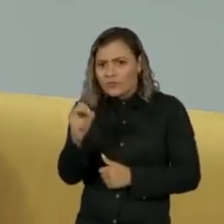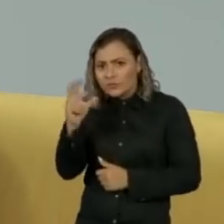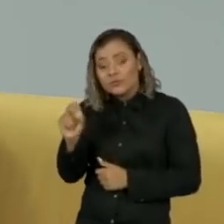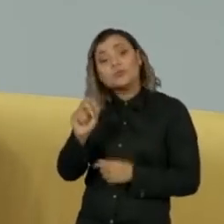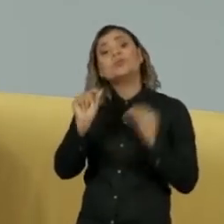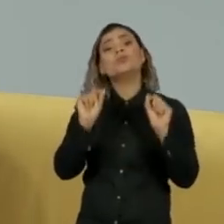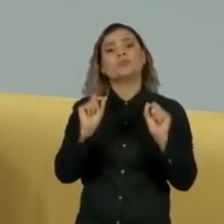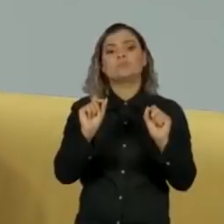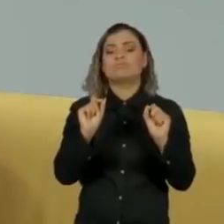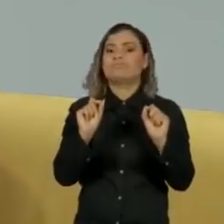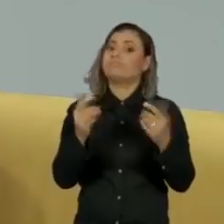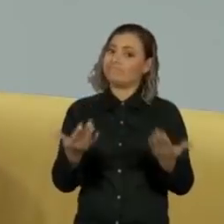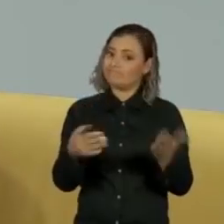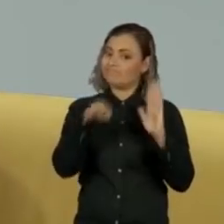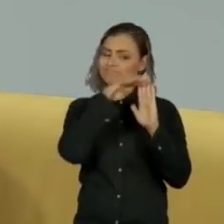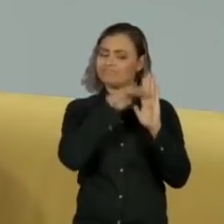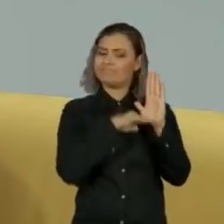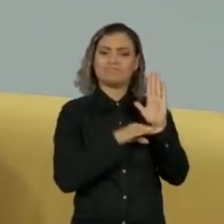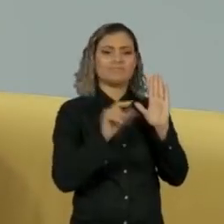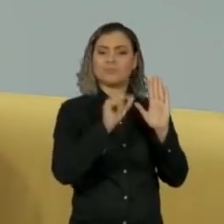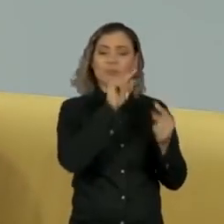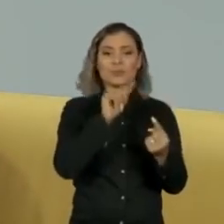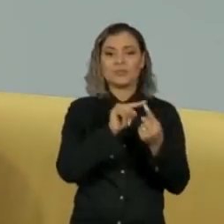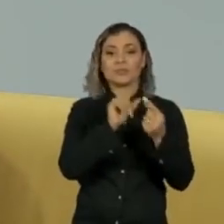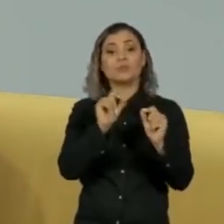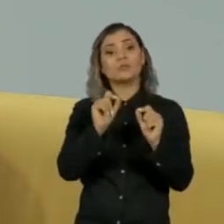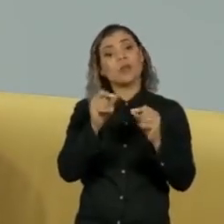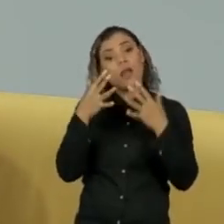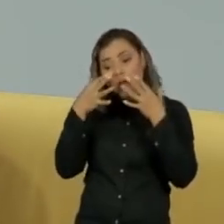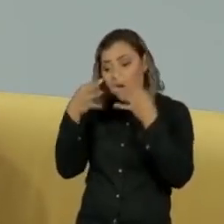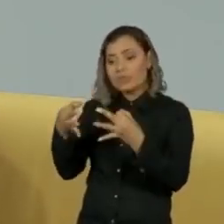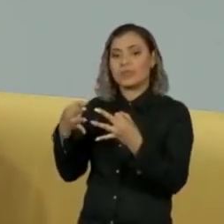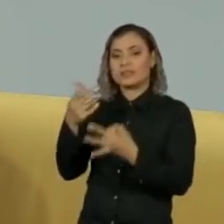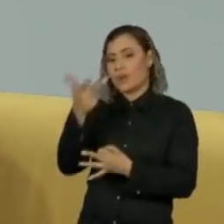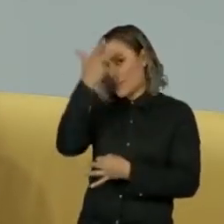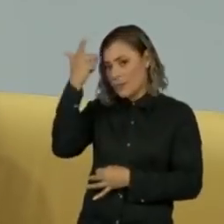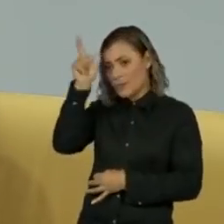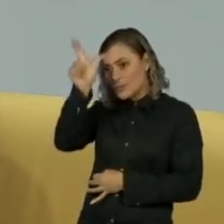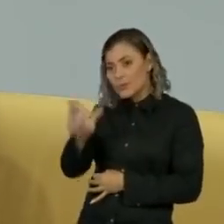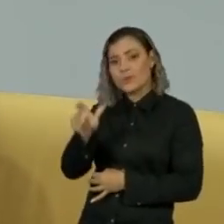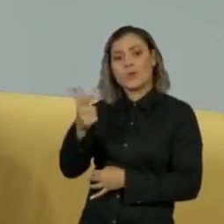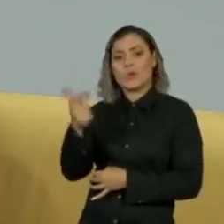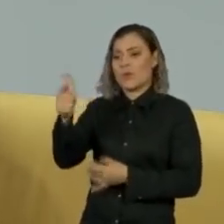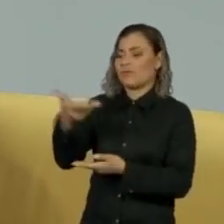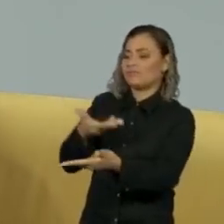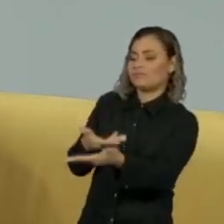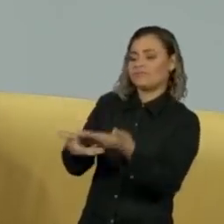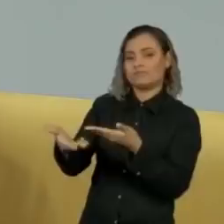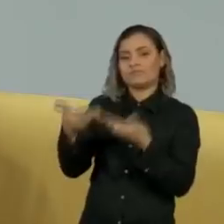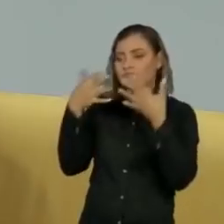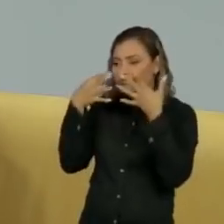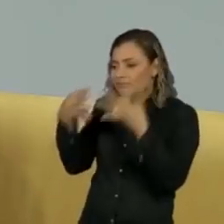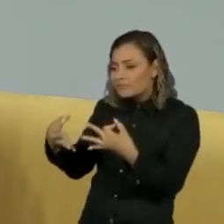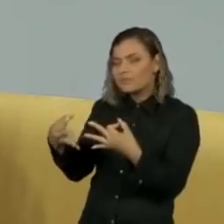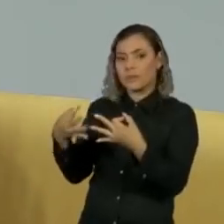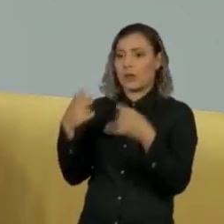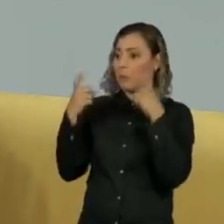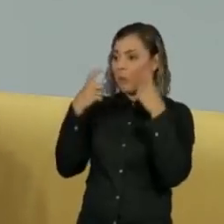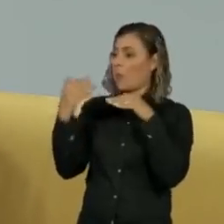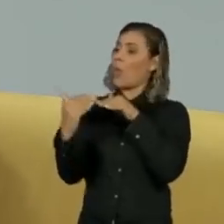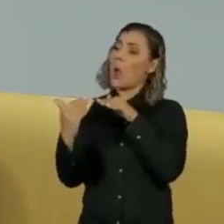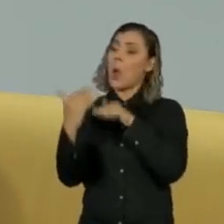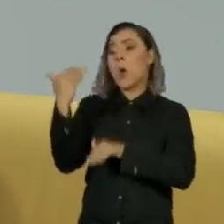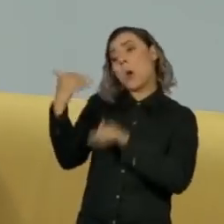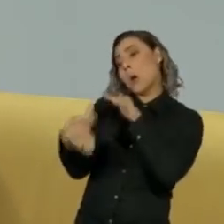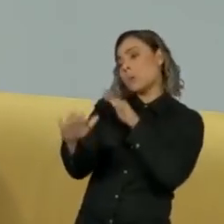deveria ser a primeira da lista, que é escutar o outro, ouvir com atenção, sem se preocupar em concordar